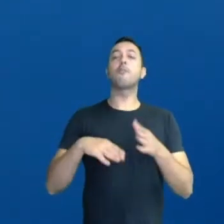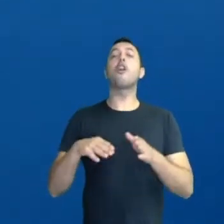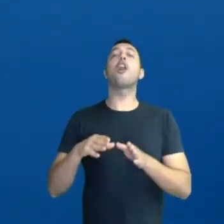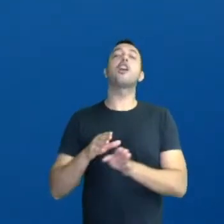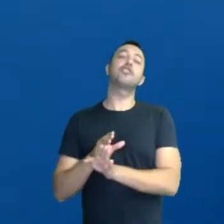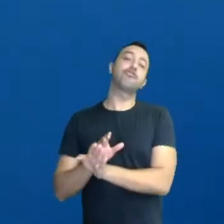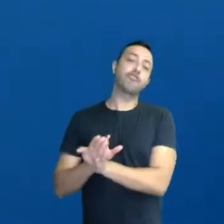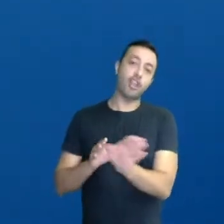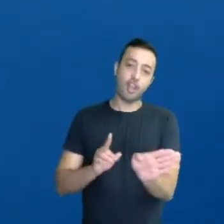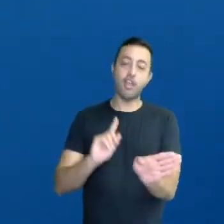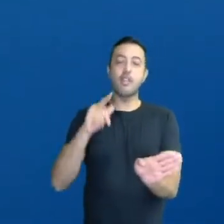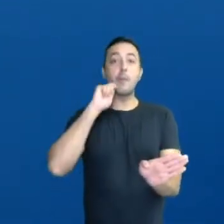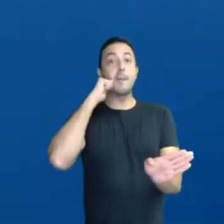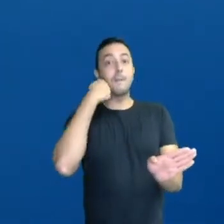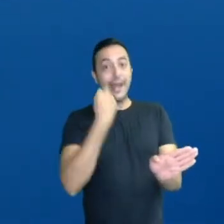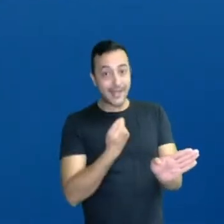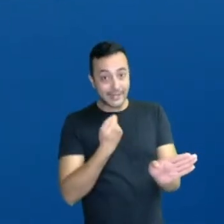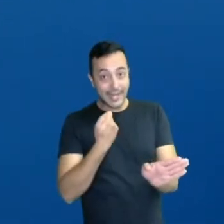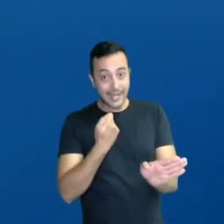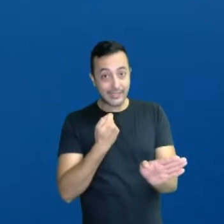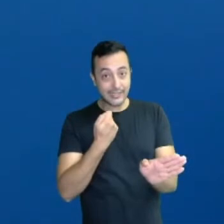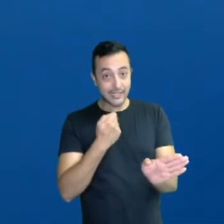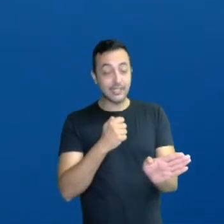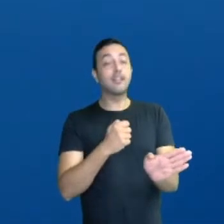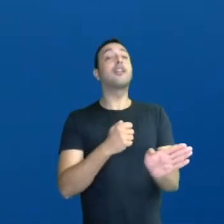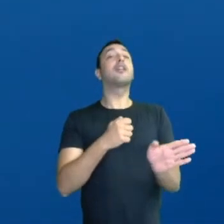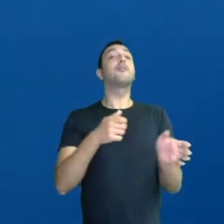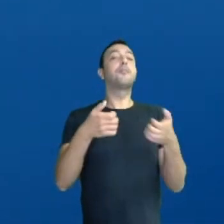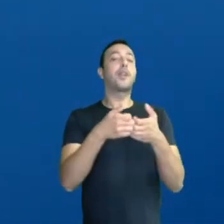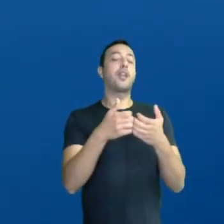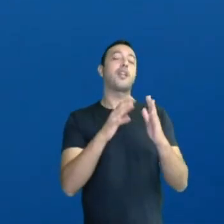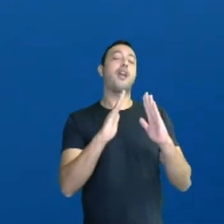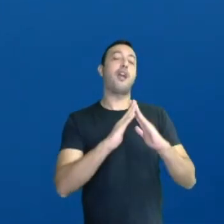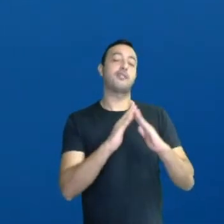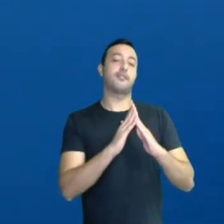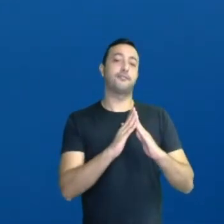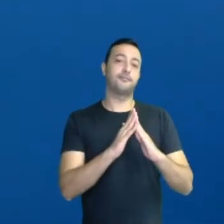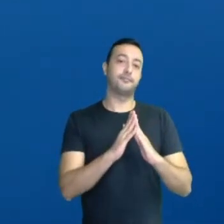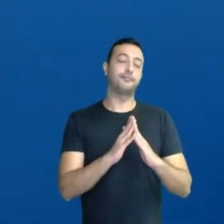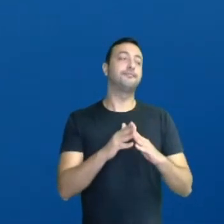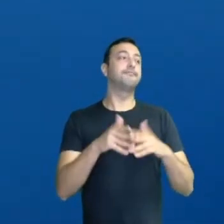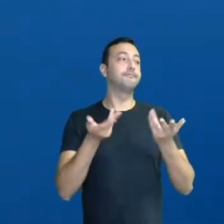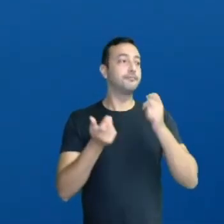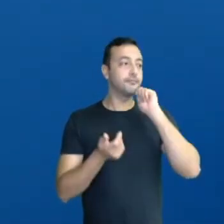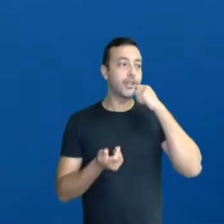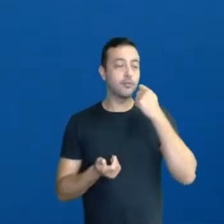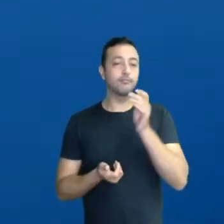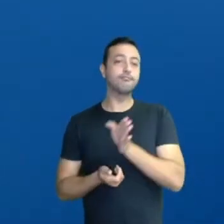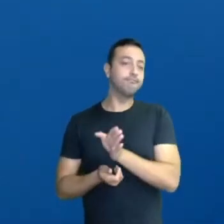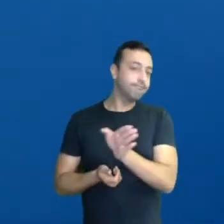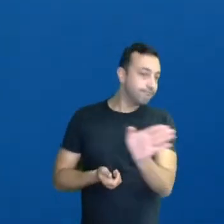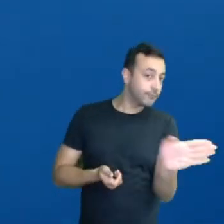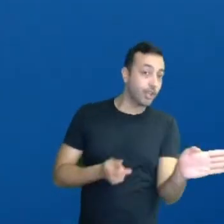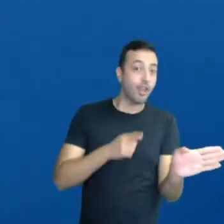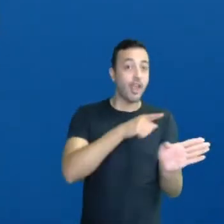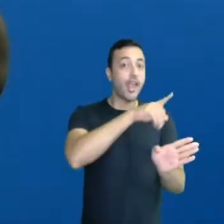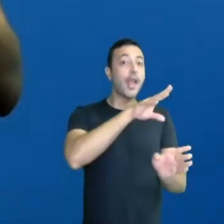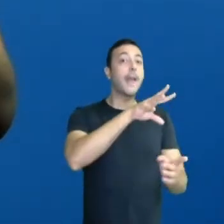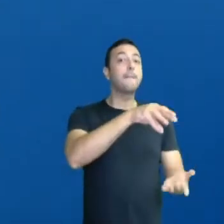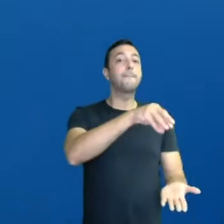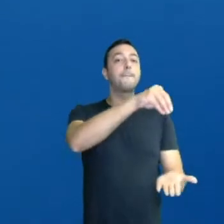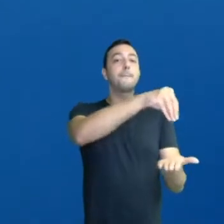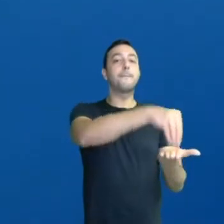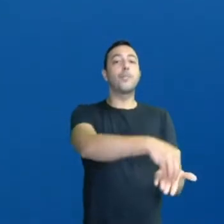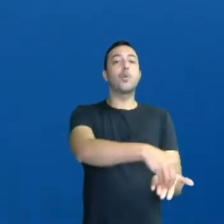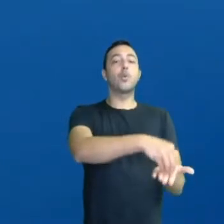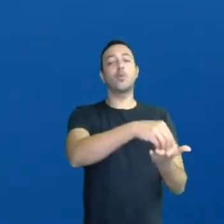quando passar a padaria do seu Joaquim, está próxima à minha casa. A padaria de seu Joaquim serviu como um ponto de